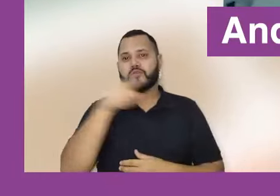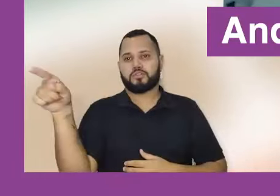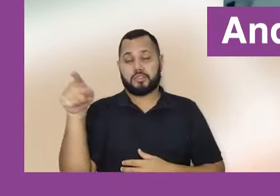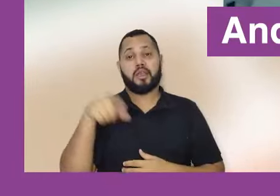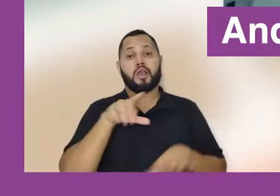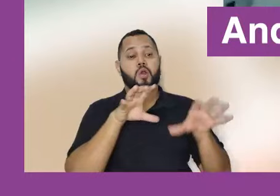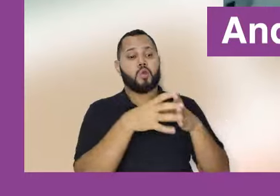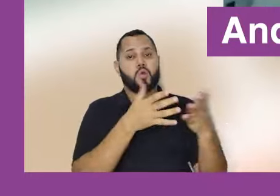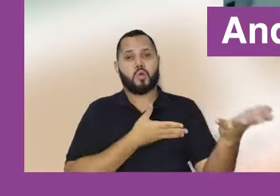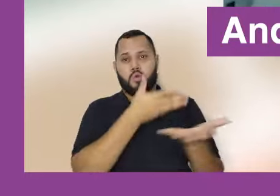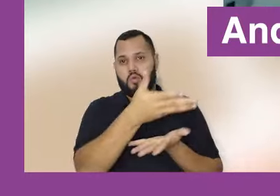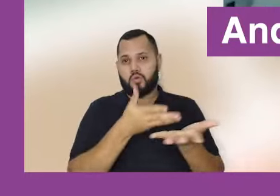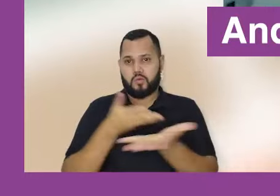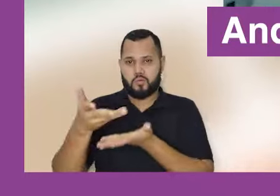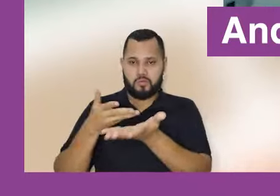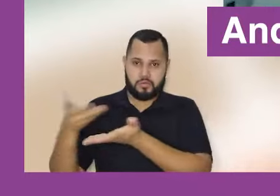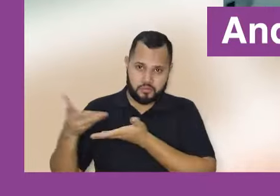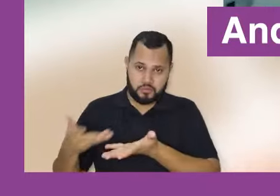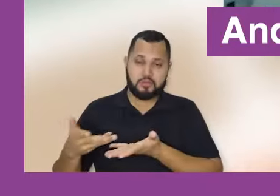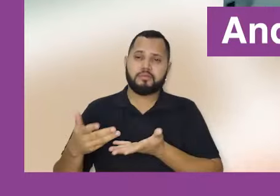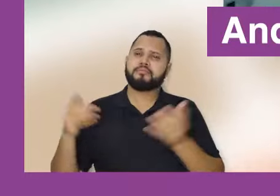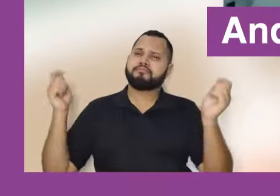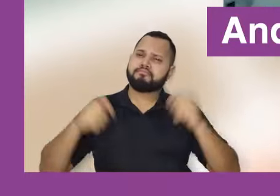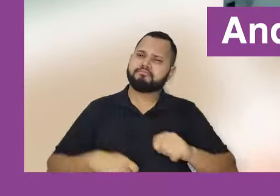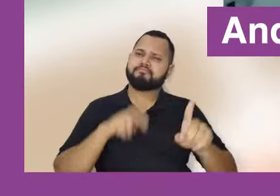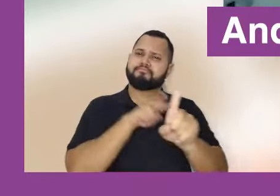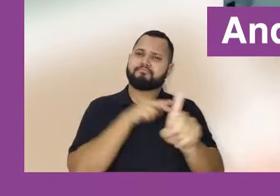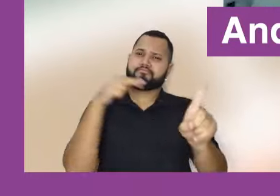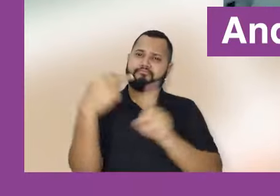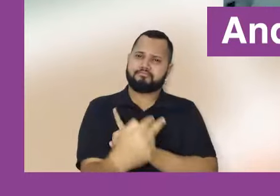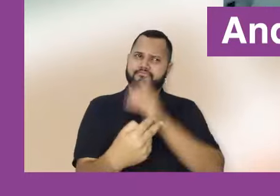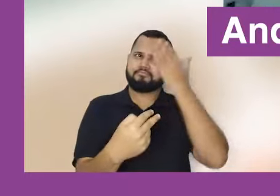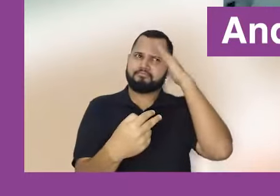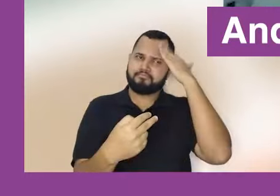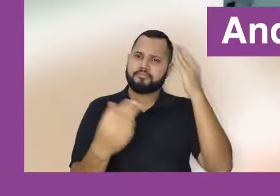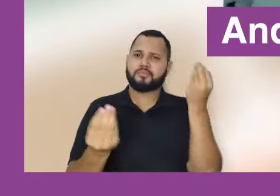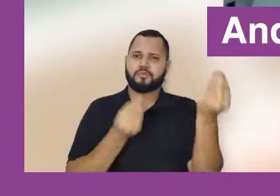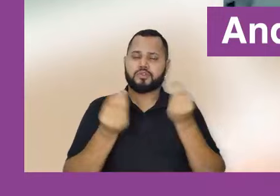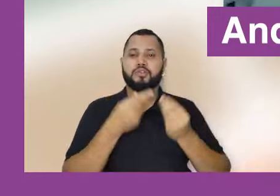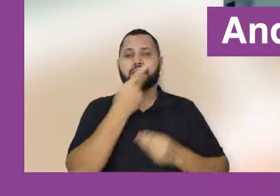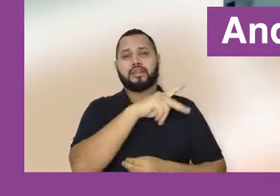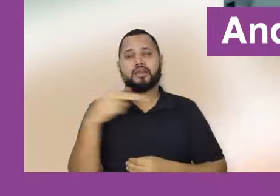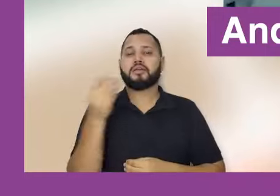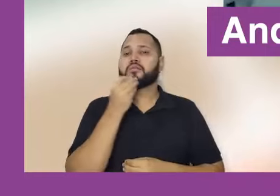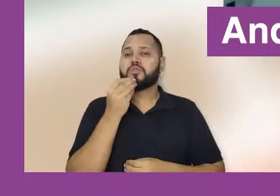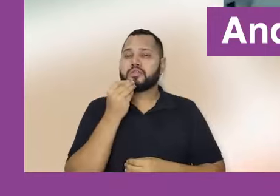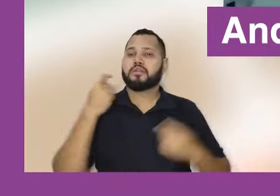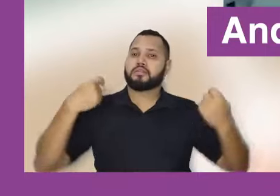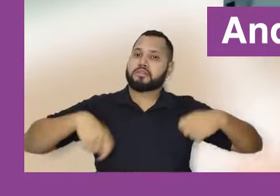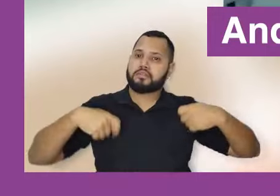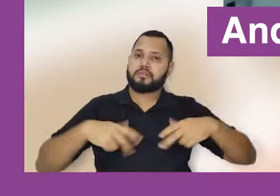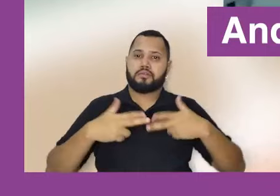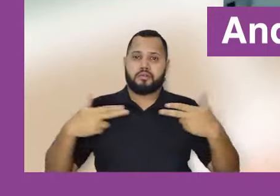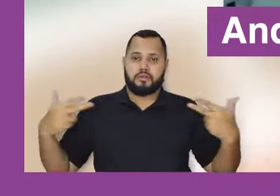coletiva que nos dá a capacidade de ter uma lente ampliada das oportunidades das